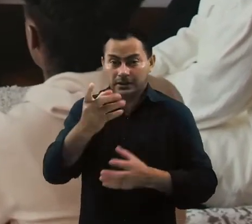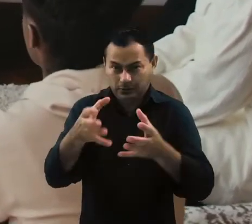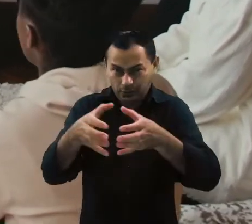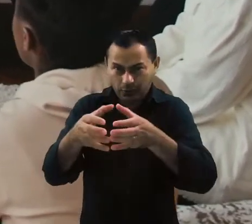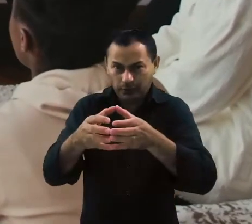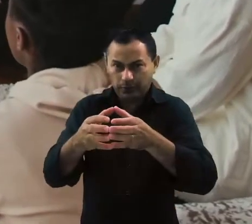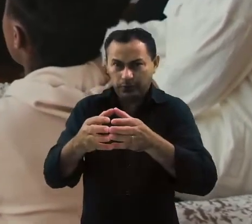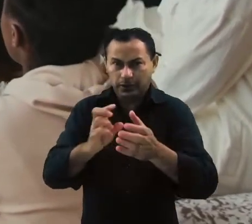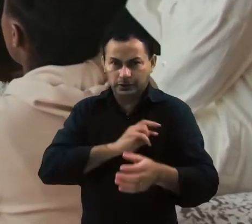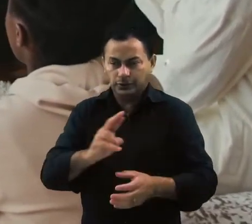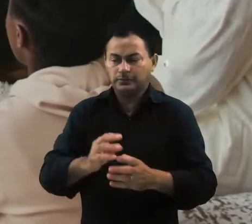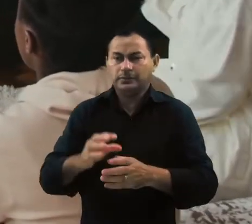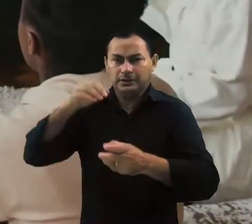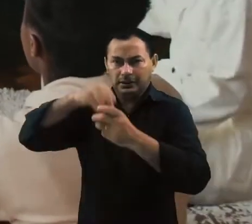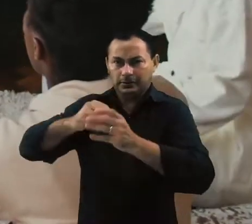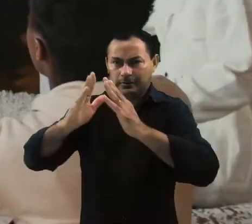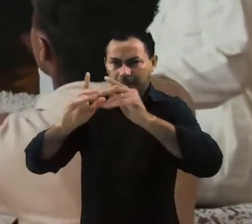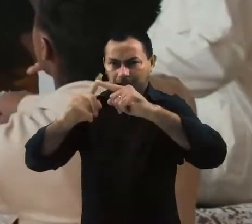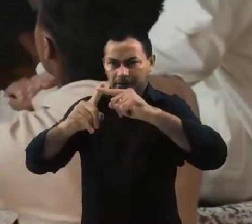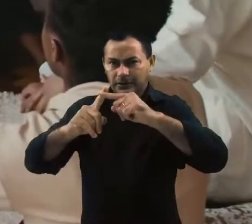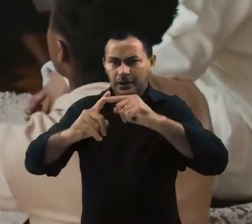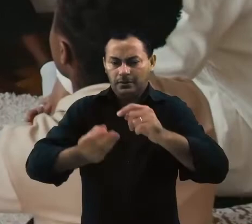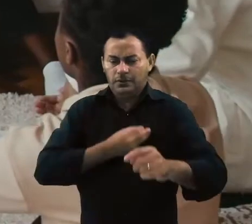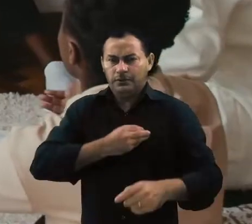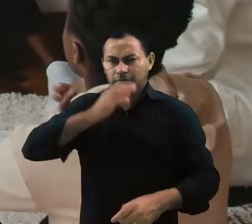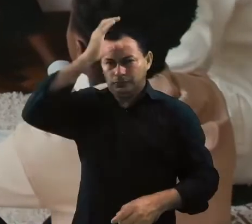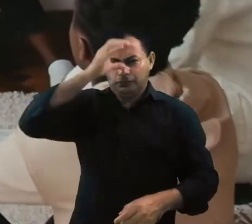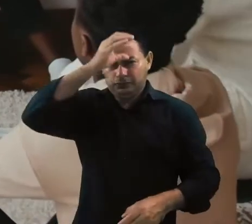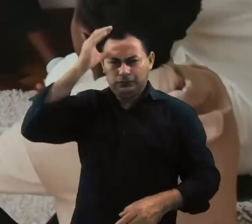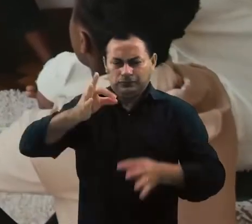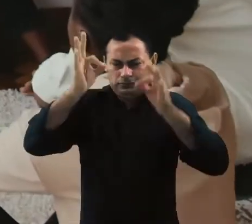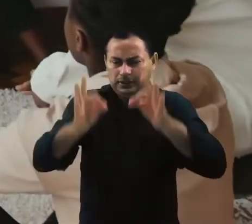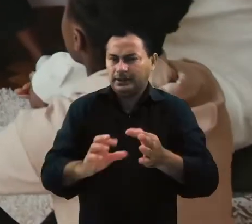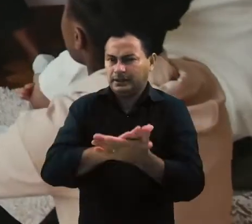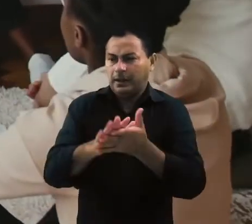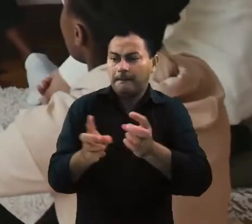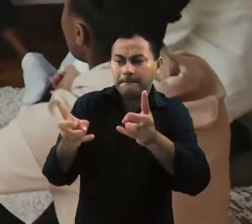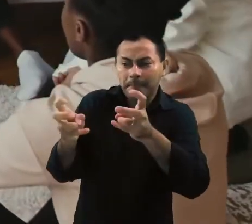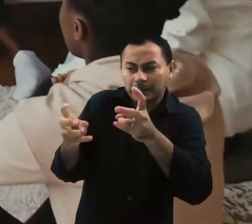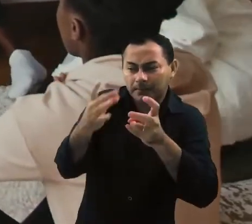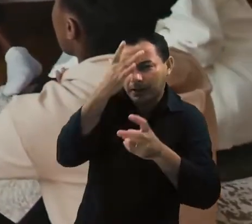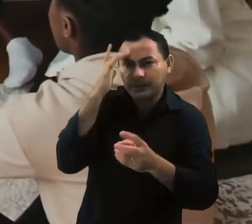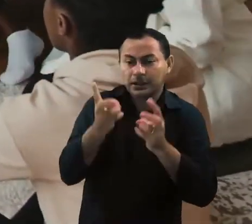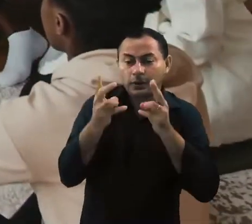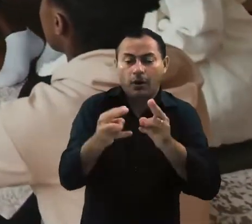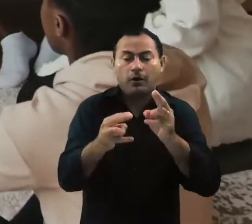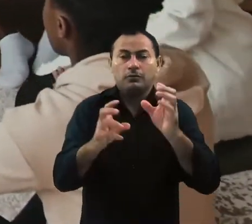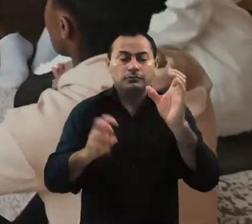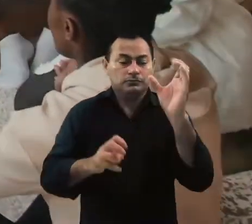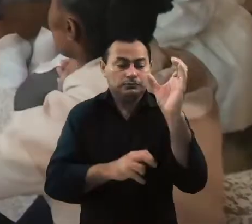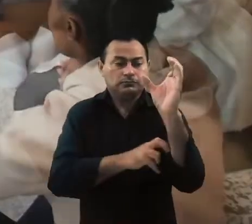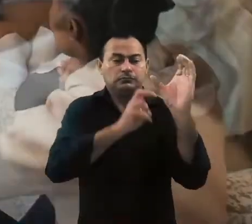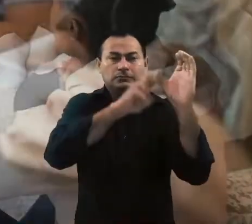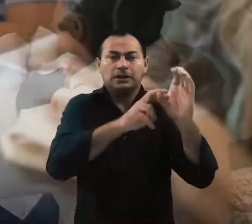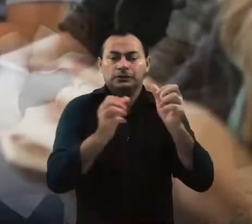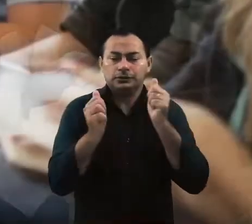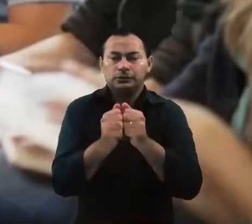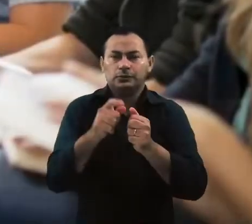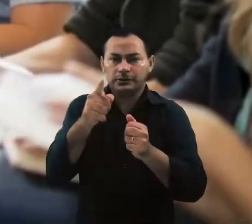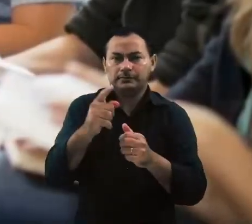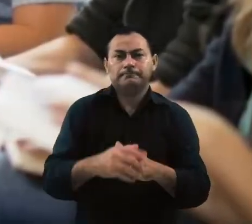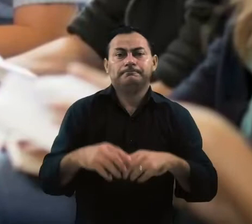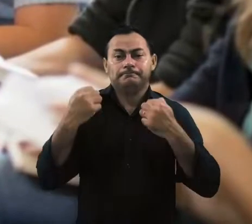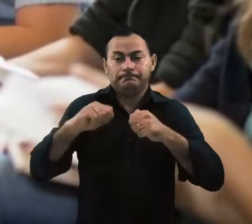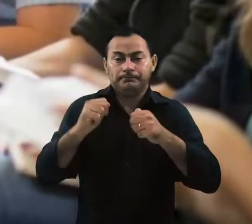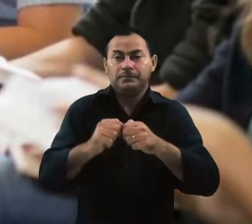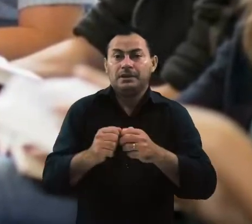religioso é membro de uma igreja e vive um cristianismo tão sofisticado que nem percebe as pessoas como Zaqueu ao seu